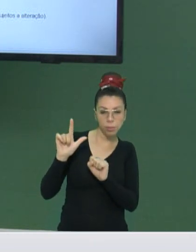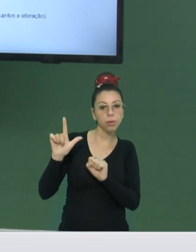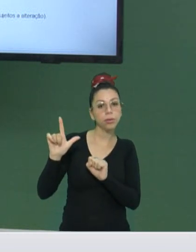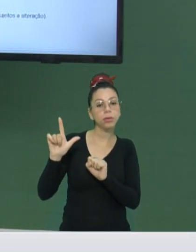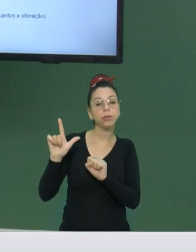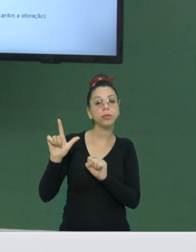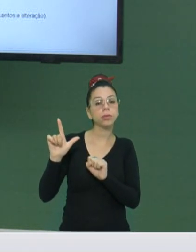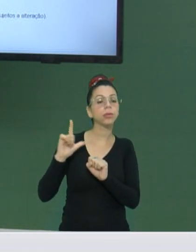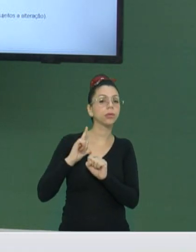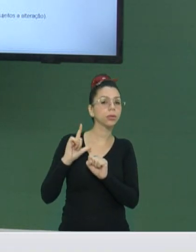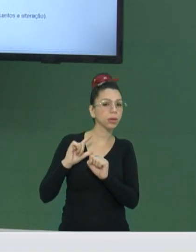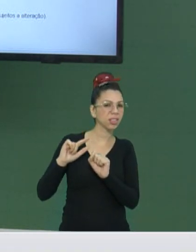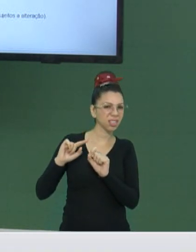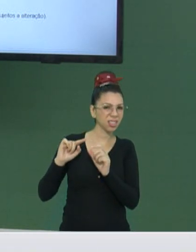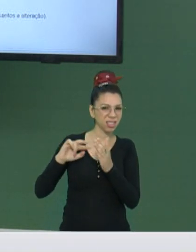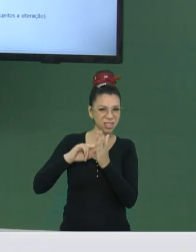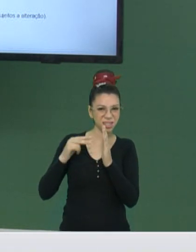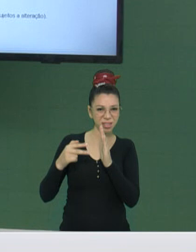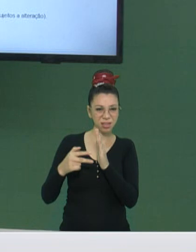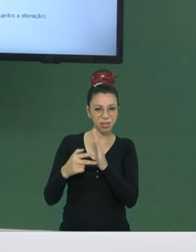alguma coisa a ver com o clima?